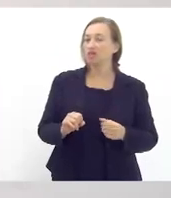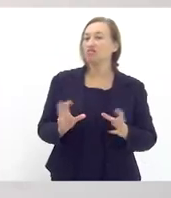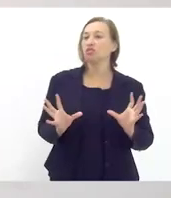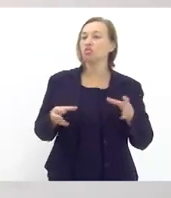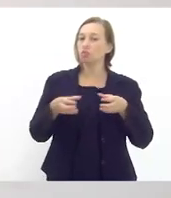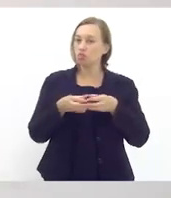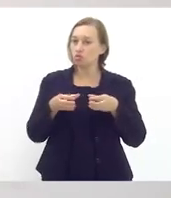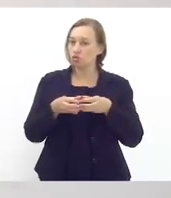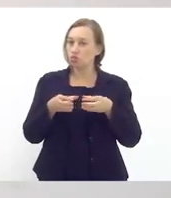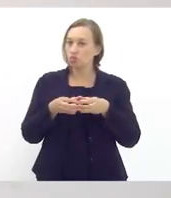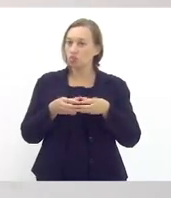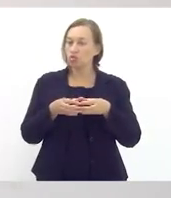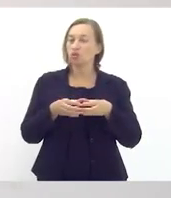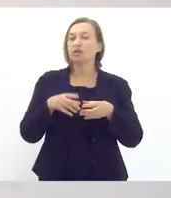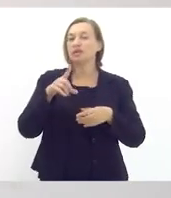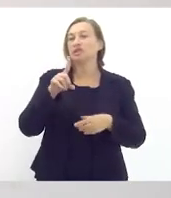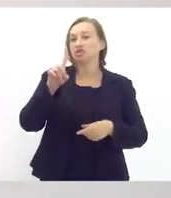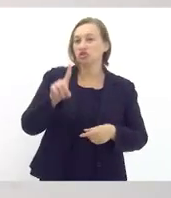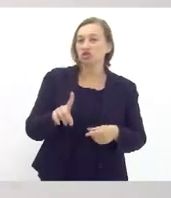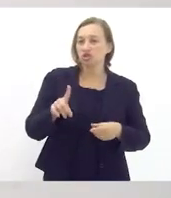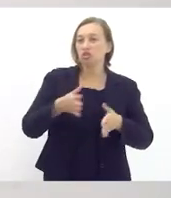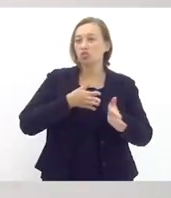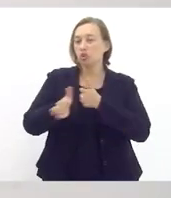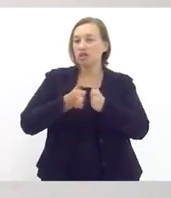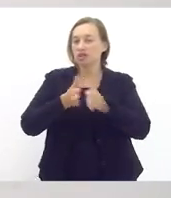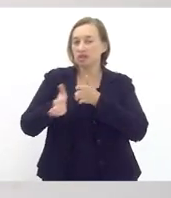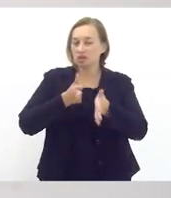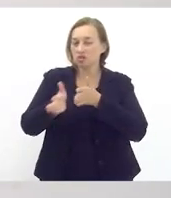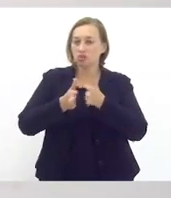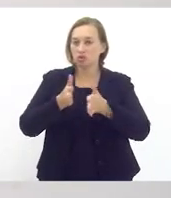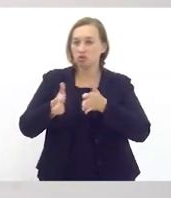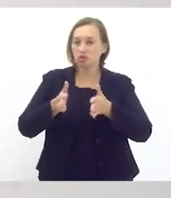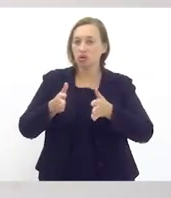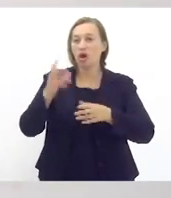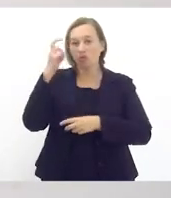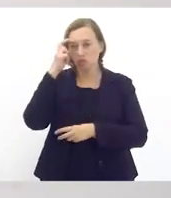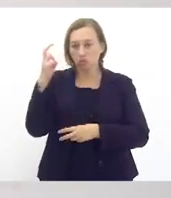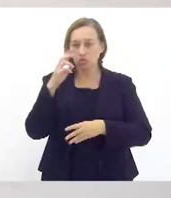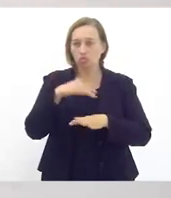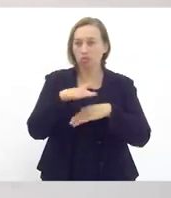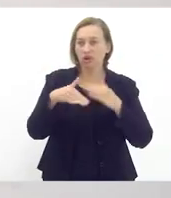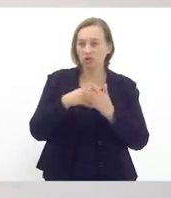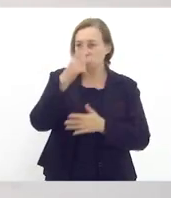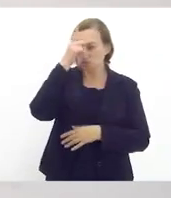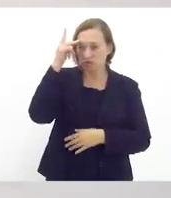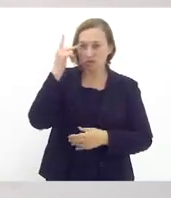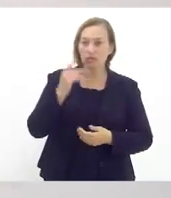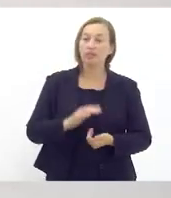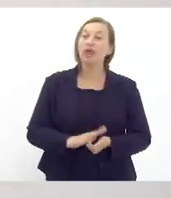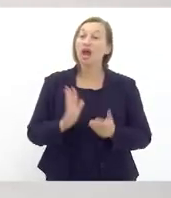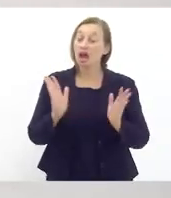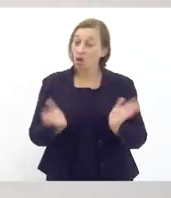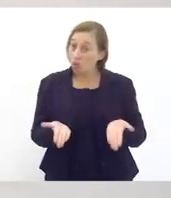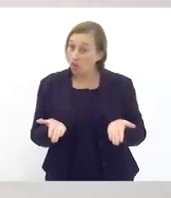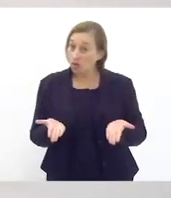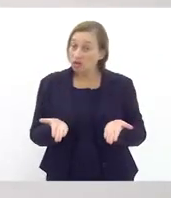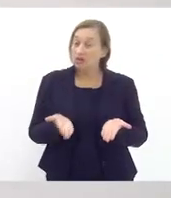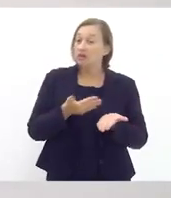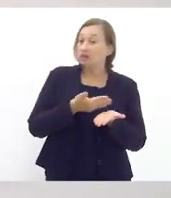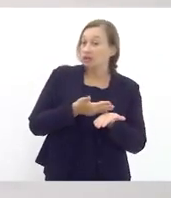coletiva garantindo o acesso e o direito à cultura para toda a gente vamos agora